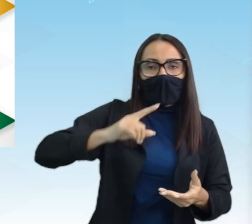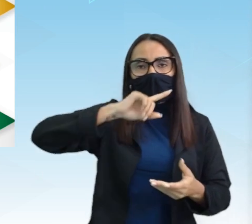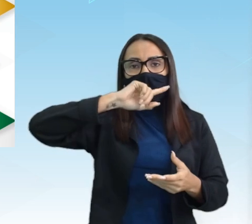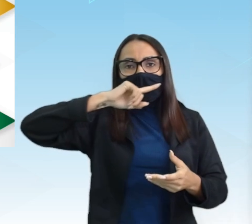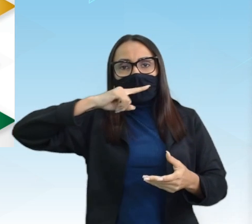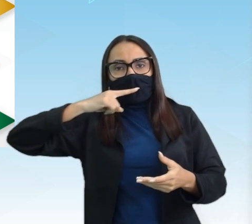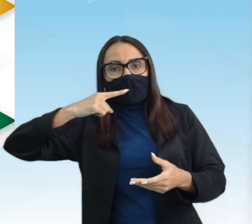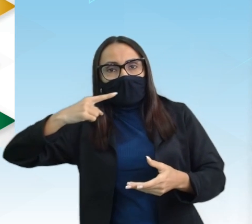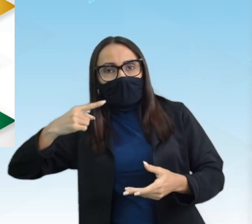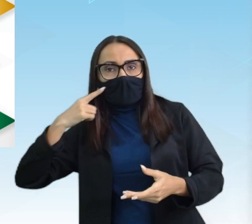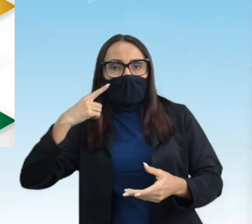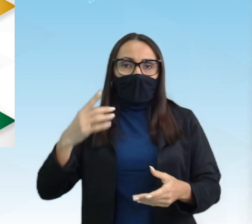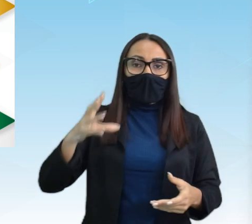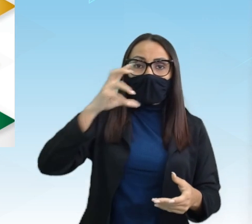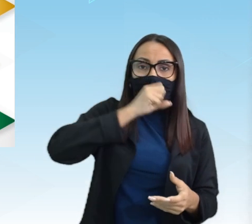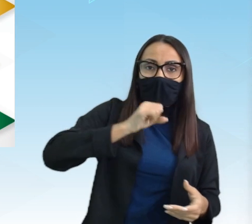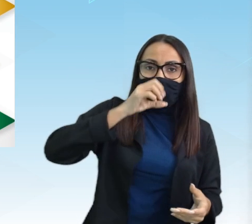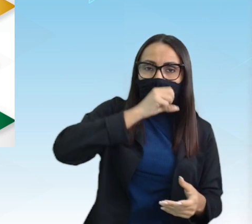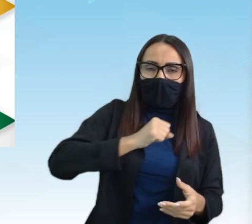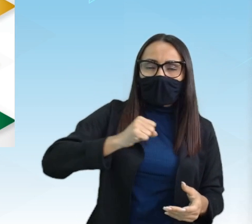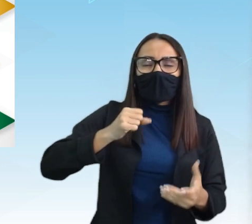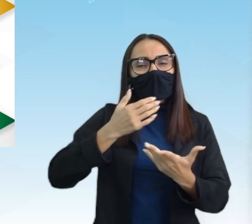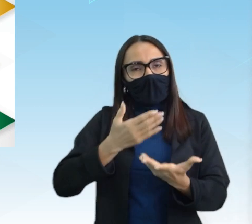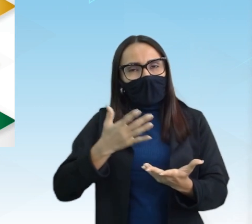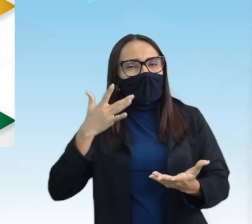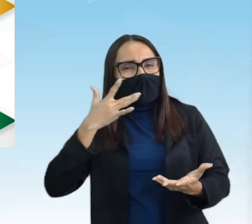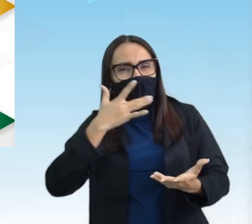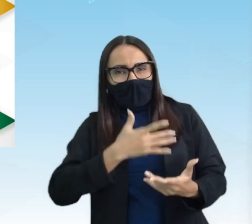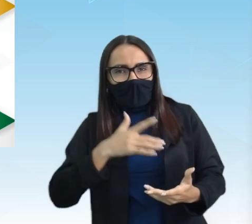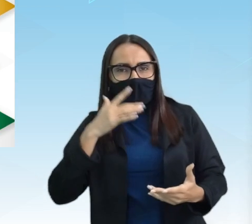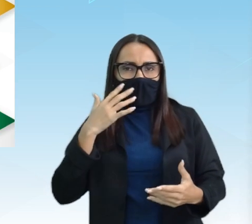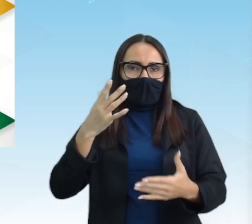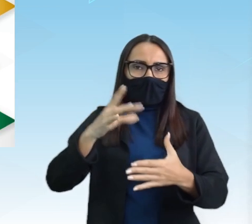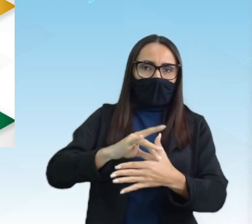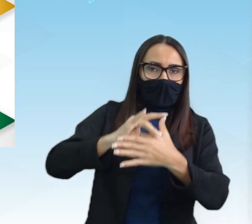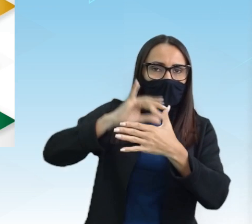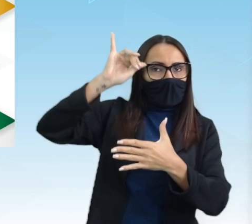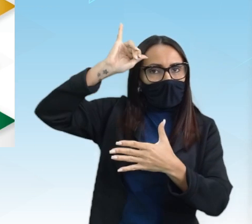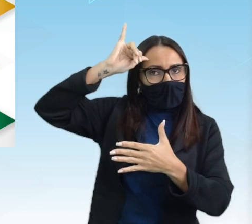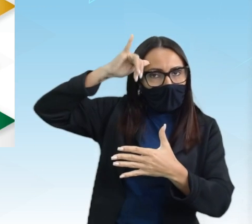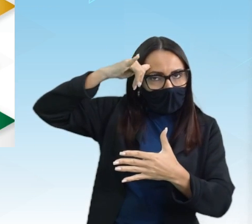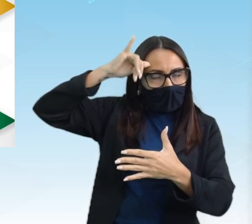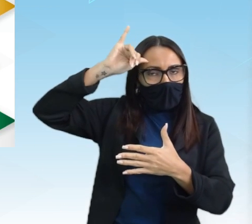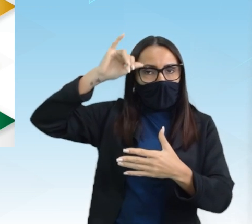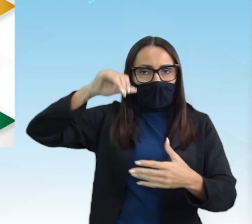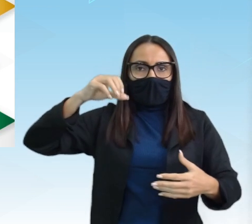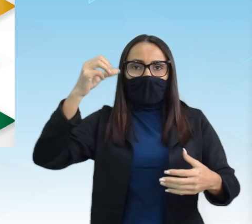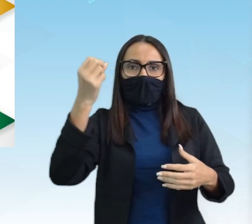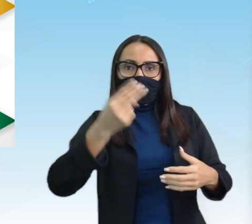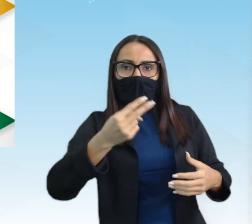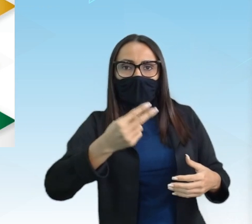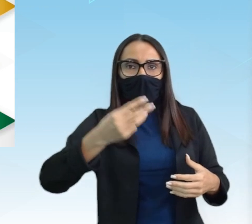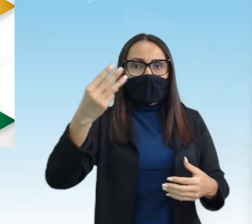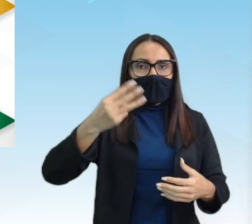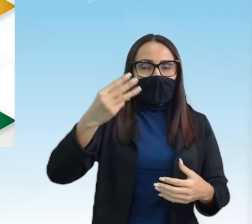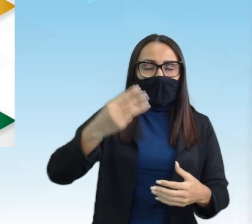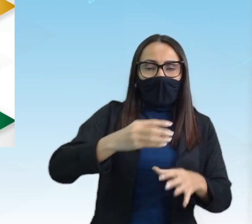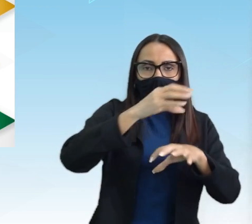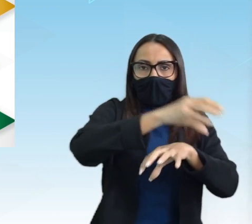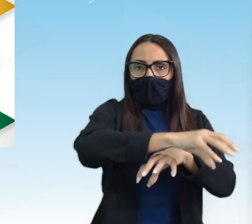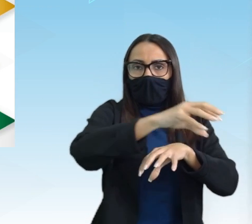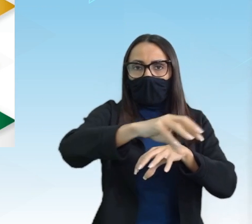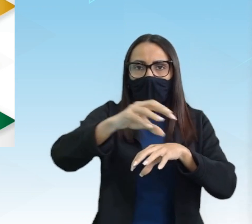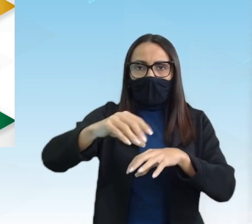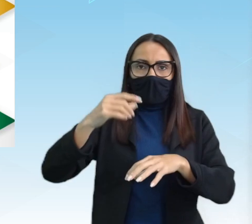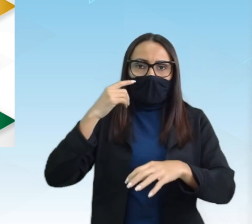cana-de-açúcar, a nossa laranja bem docinha, delícia, ainda a carne bovina, além de segundo e terceiro respectivos lugares, que